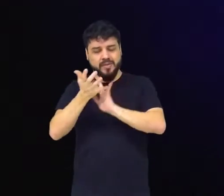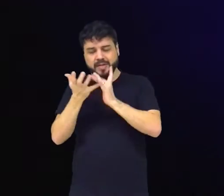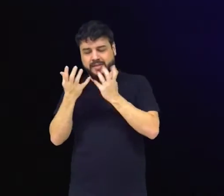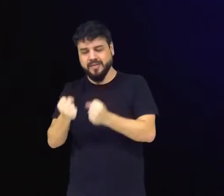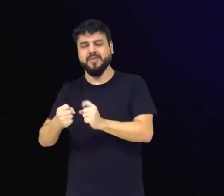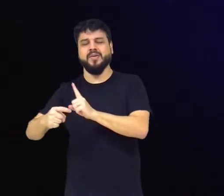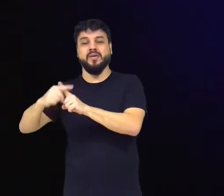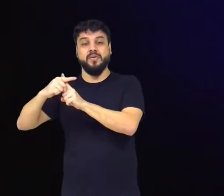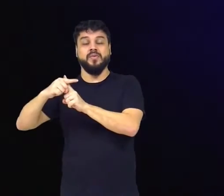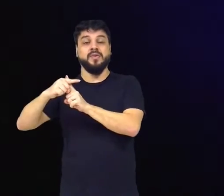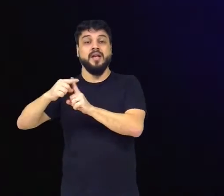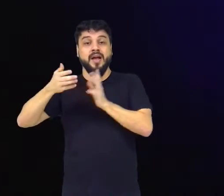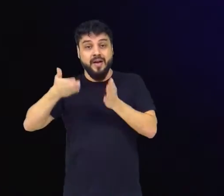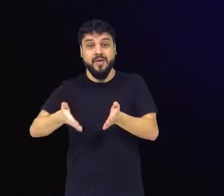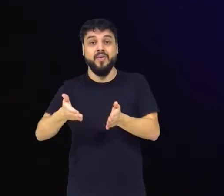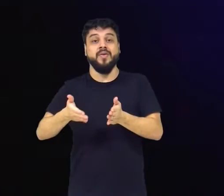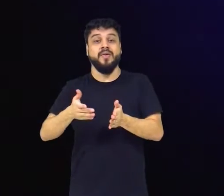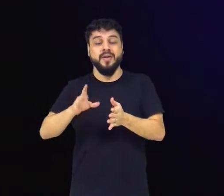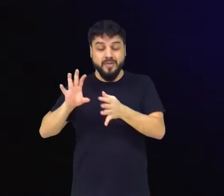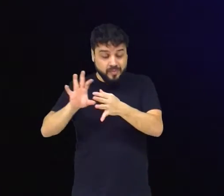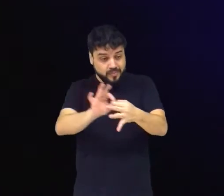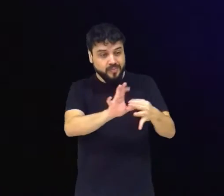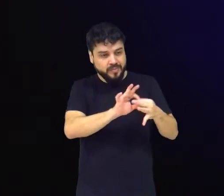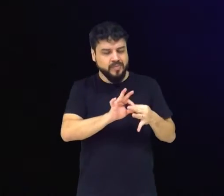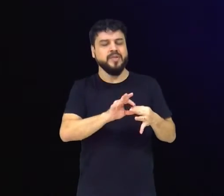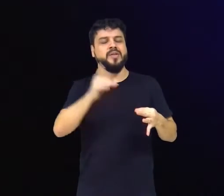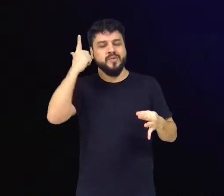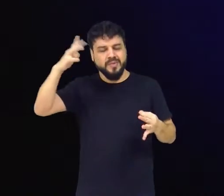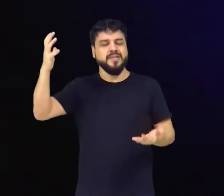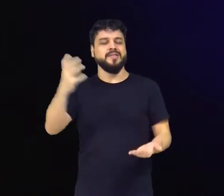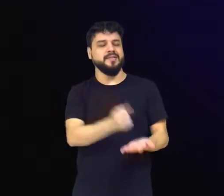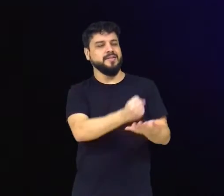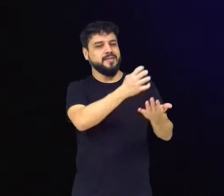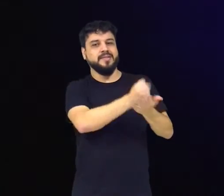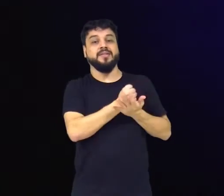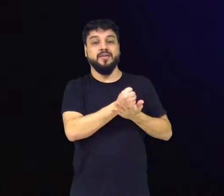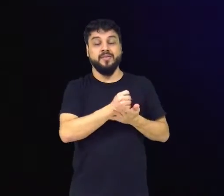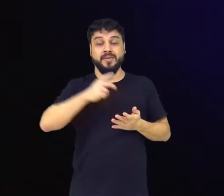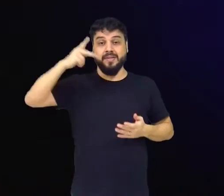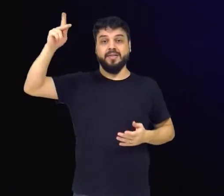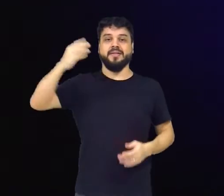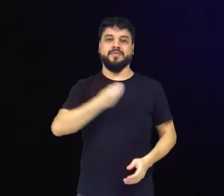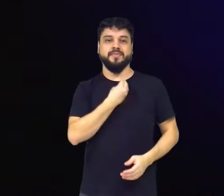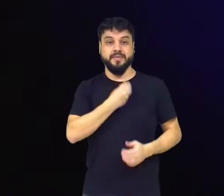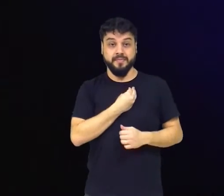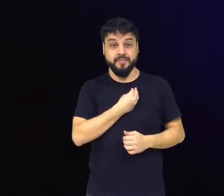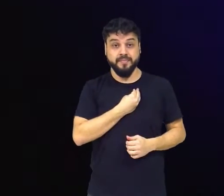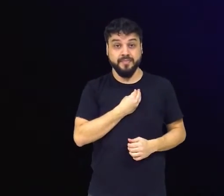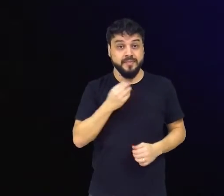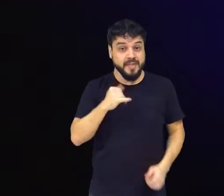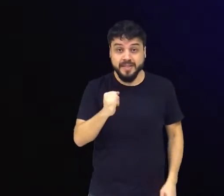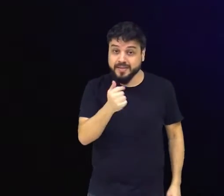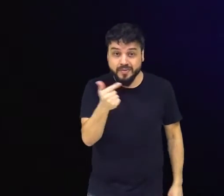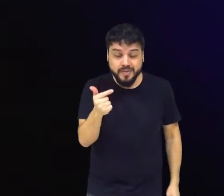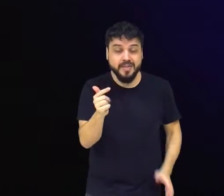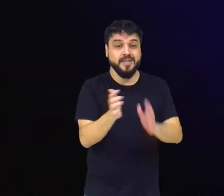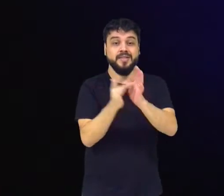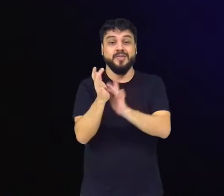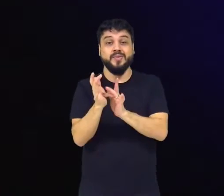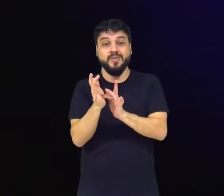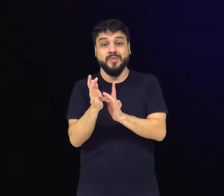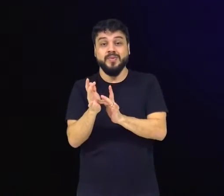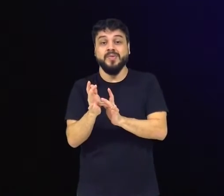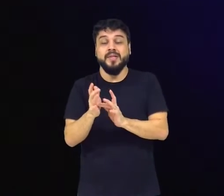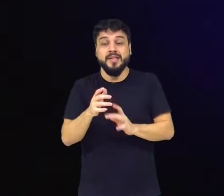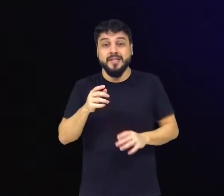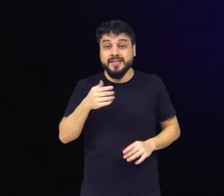já reconciliados, seremos salvos pela sua vida. Fato é que se não fosse Jesus, a luz de Deus, para iluminar